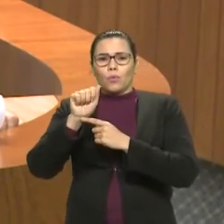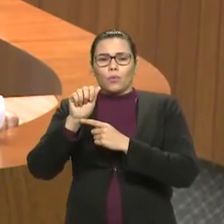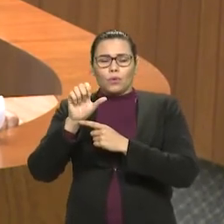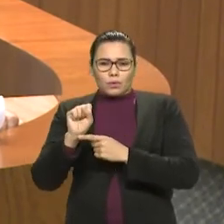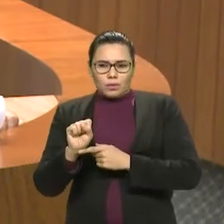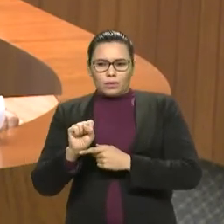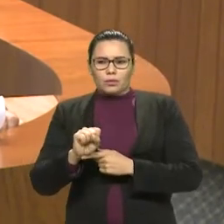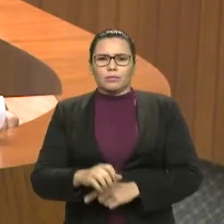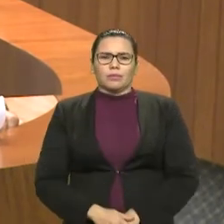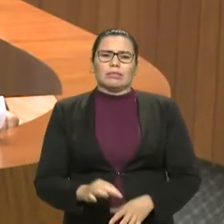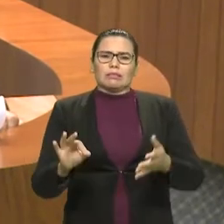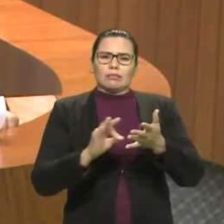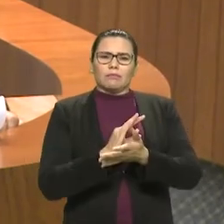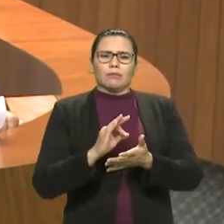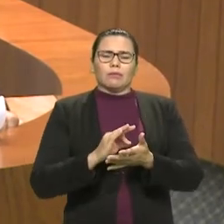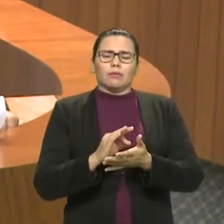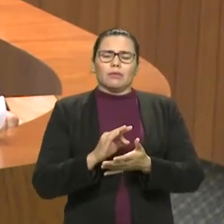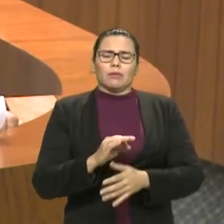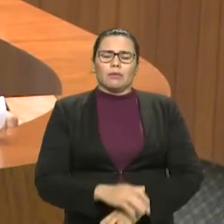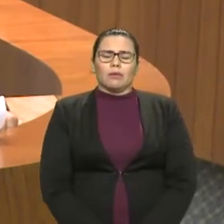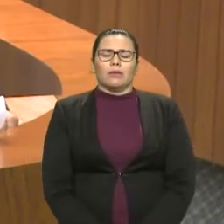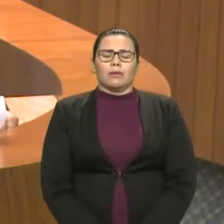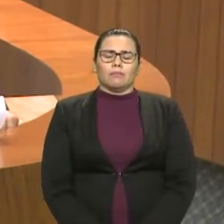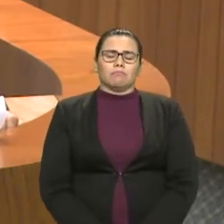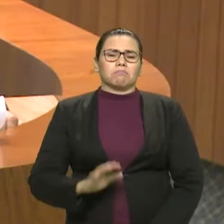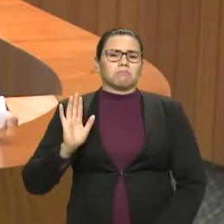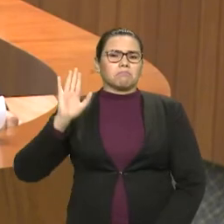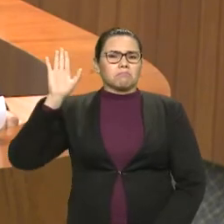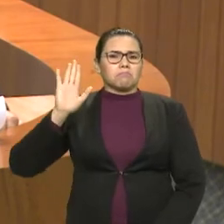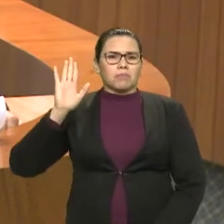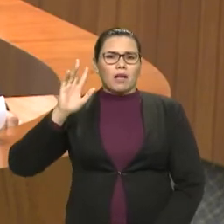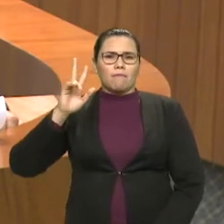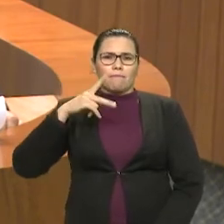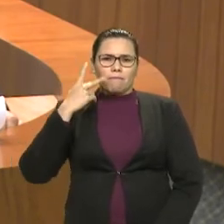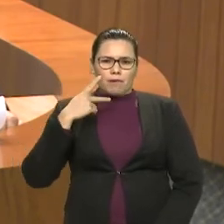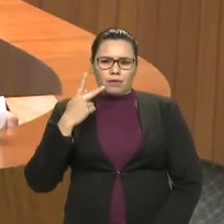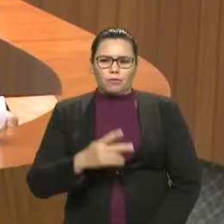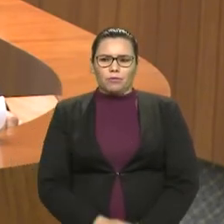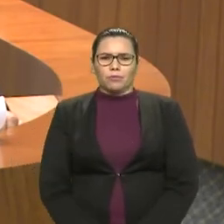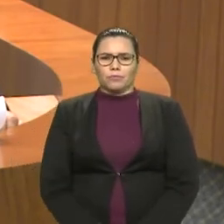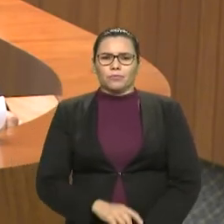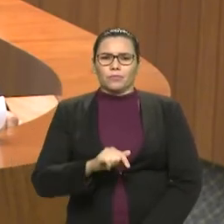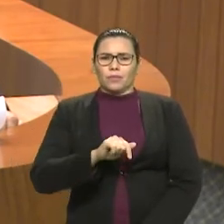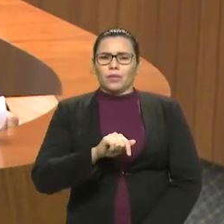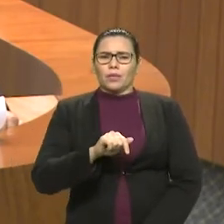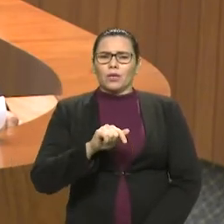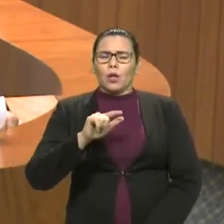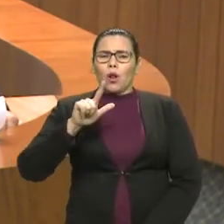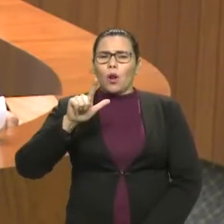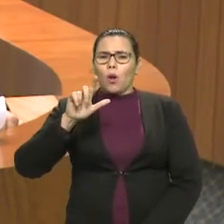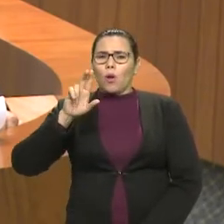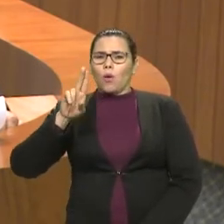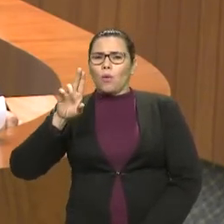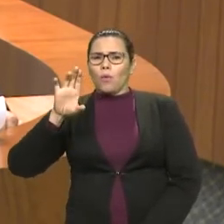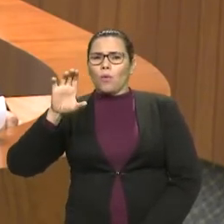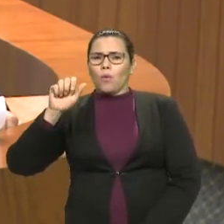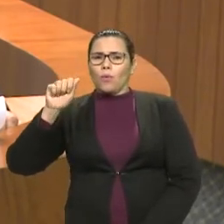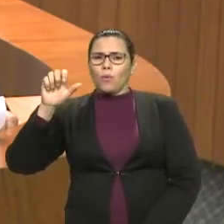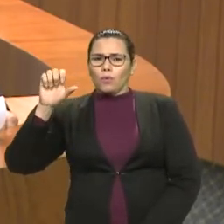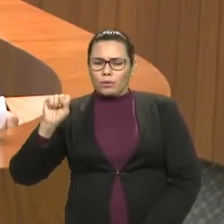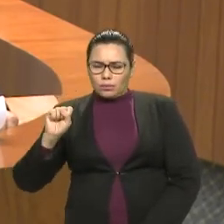pré-candidato a vereador jovem lutador o jovem que busca e sempre o trabalho